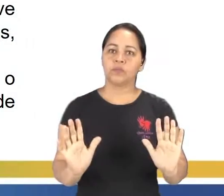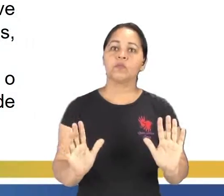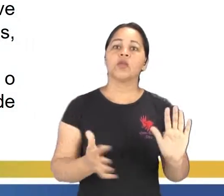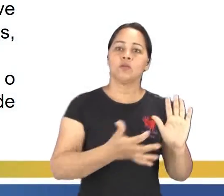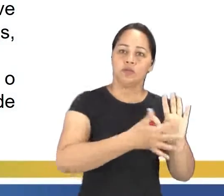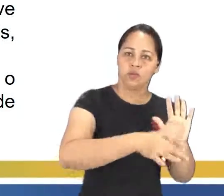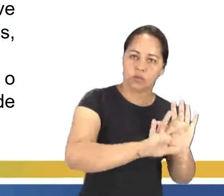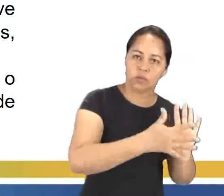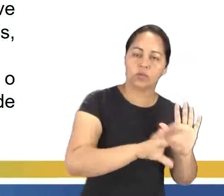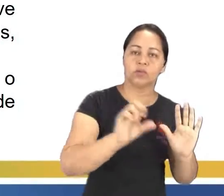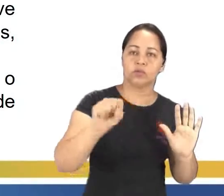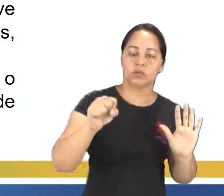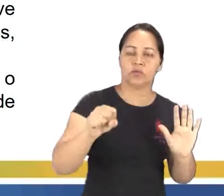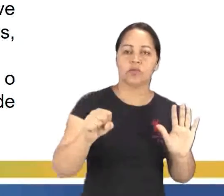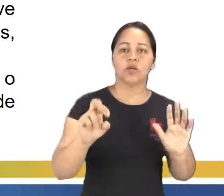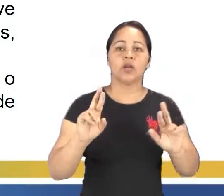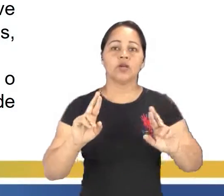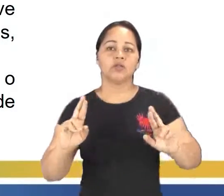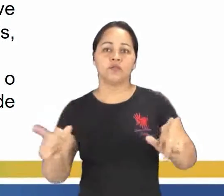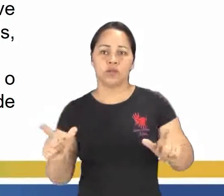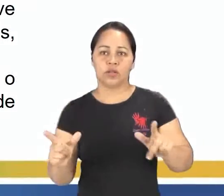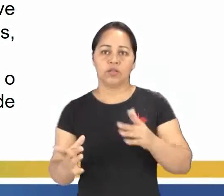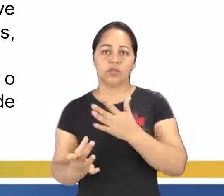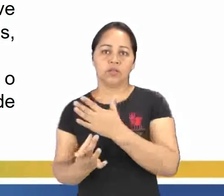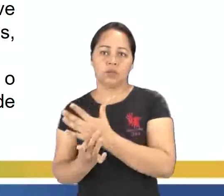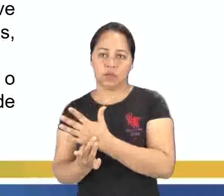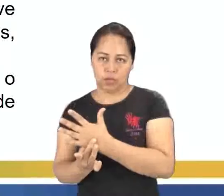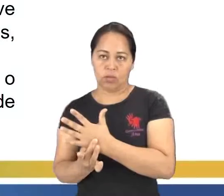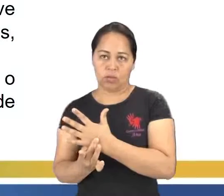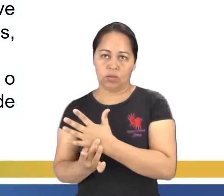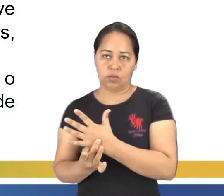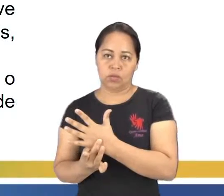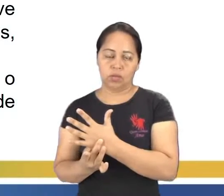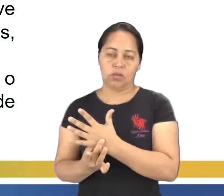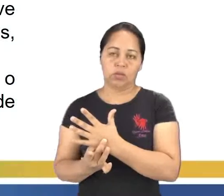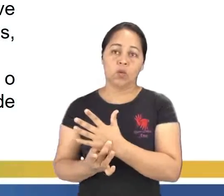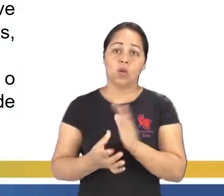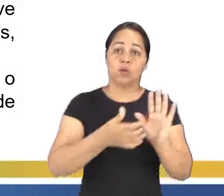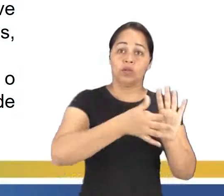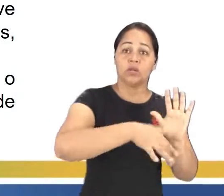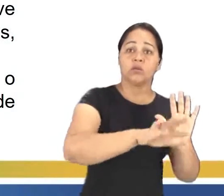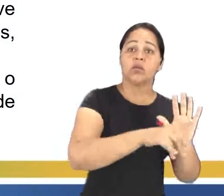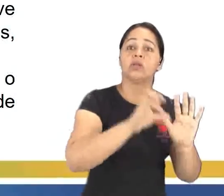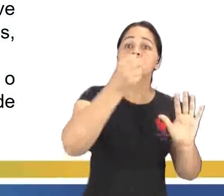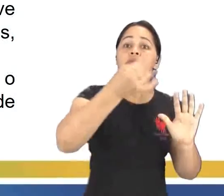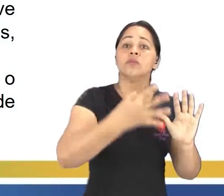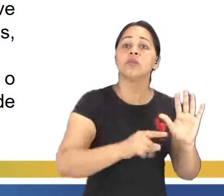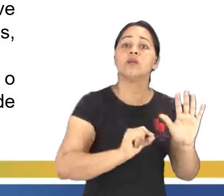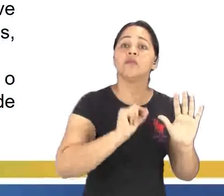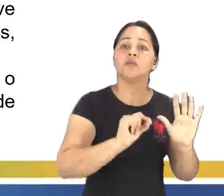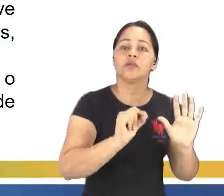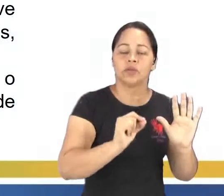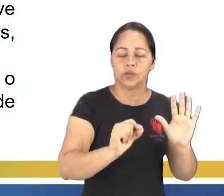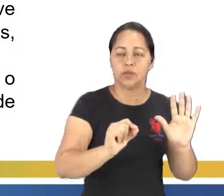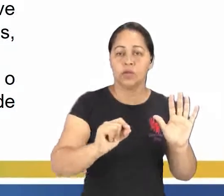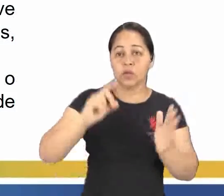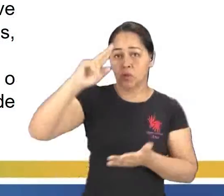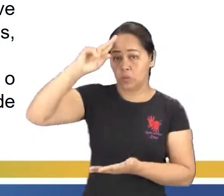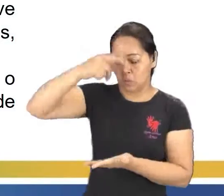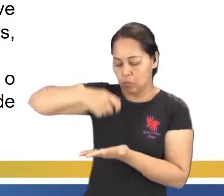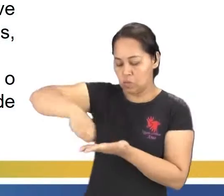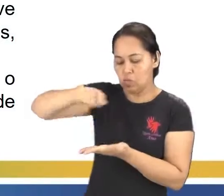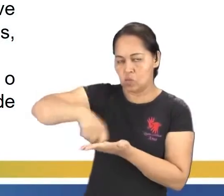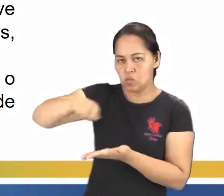aparece diferente do realismo é que no naturalismo a intenção principal do autor, dos escritores,